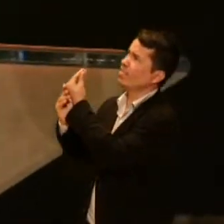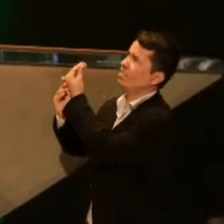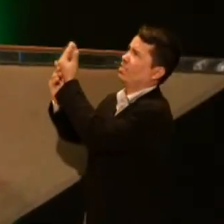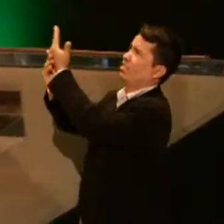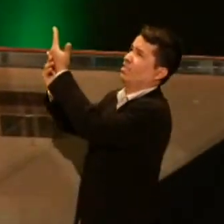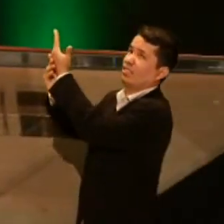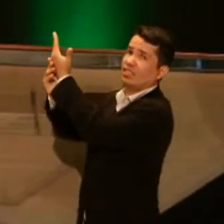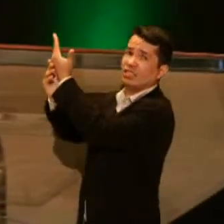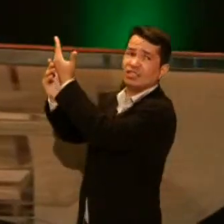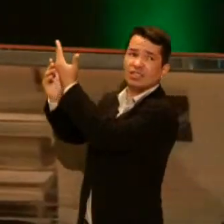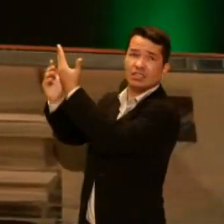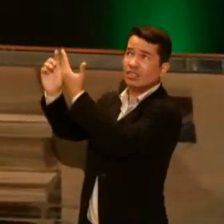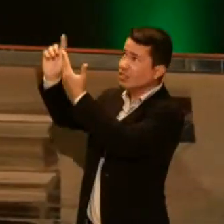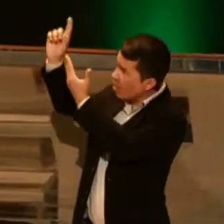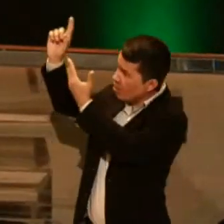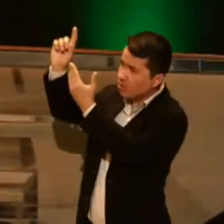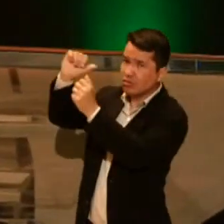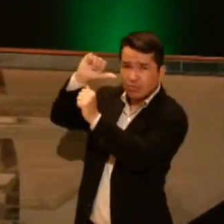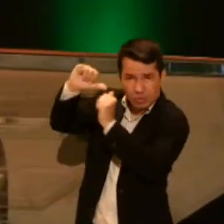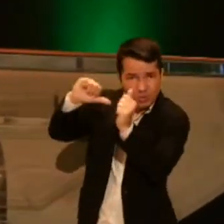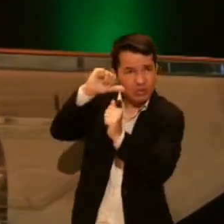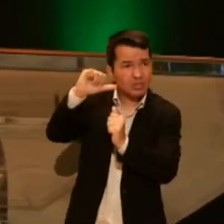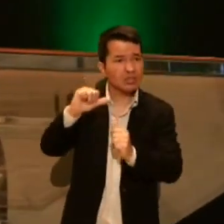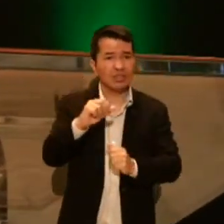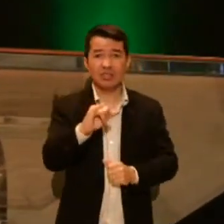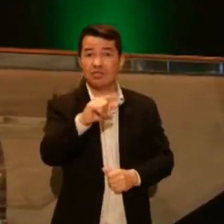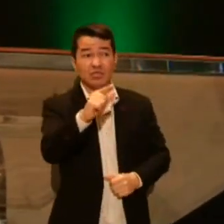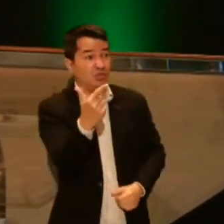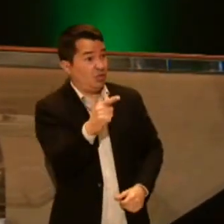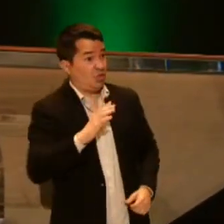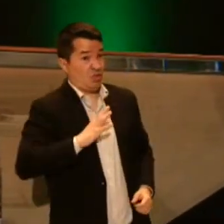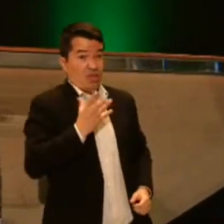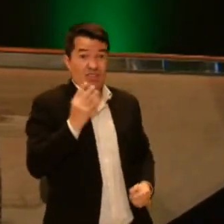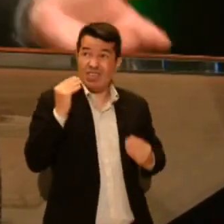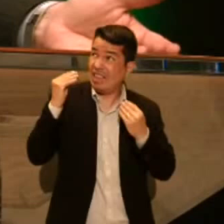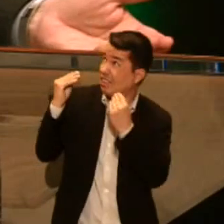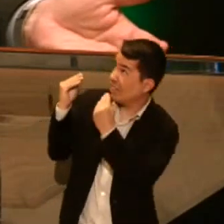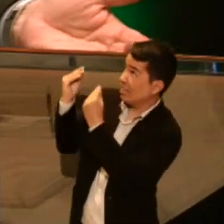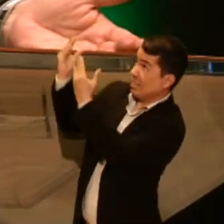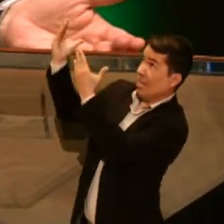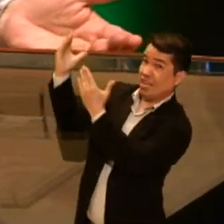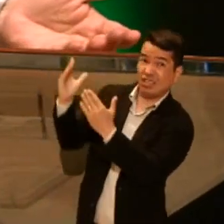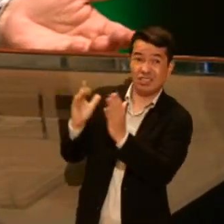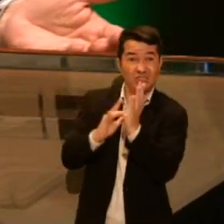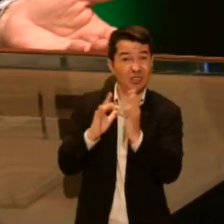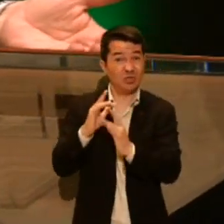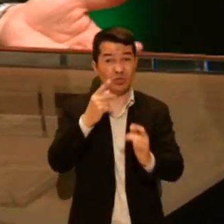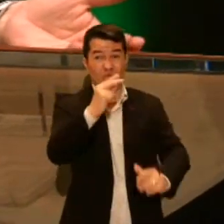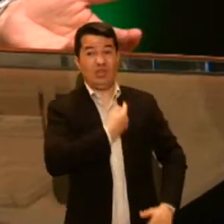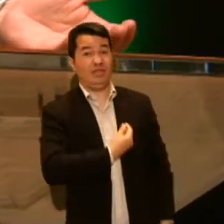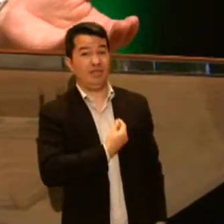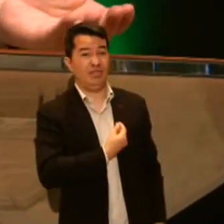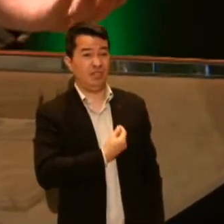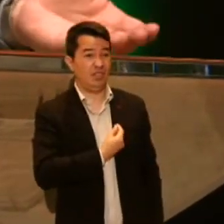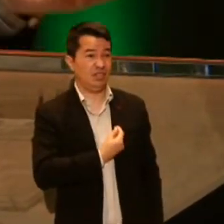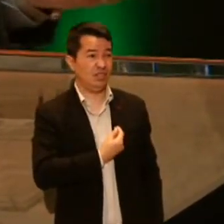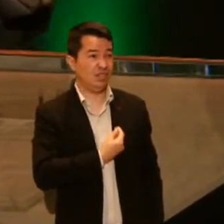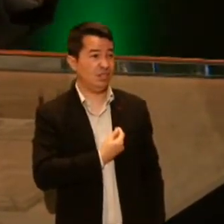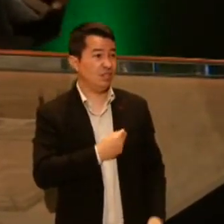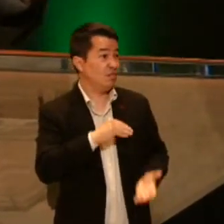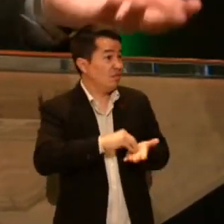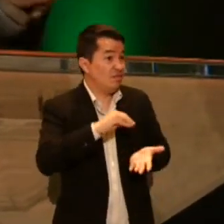não tem jeito de a gente estar perto de Jesus sem a gente se curvar diante dele e dizer: de hoje em diante tu és o